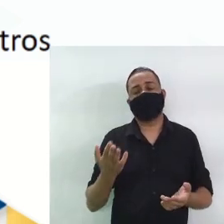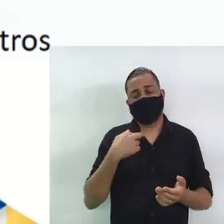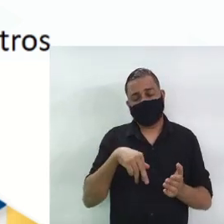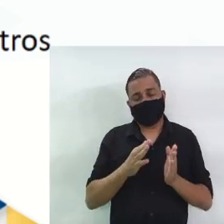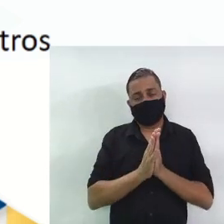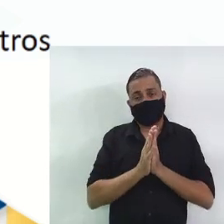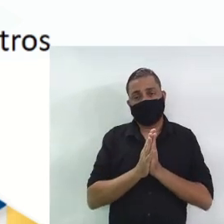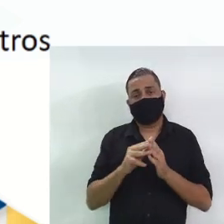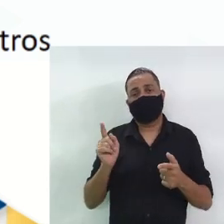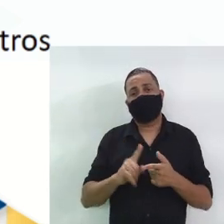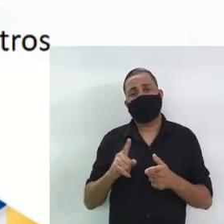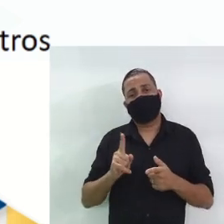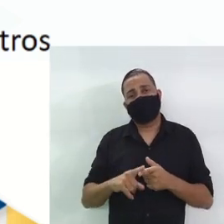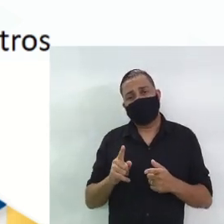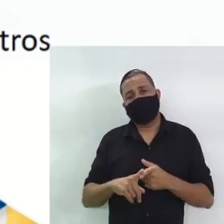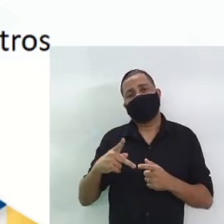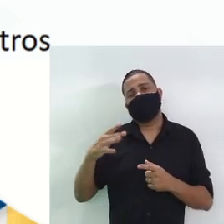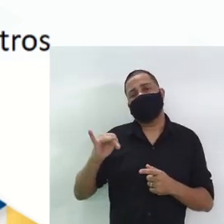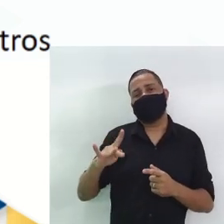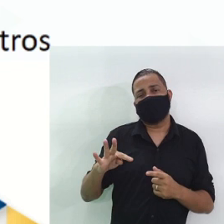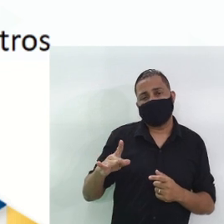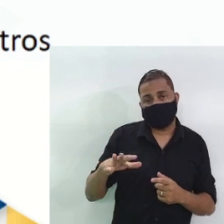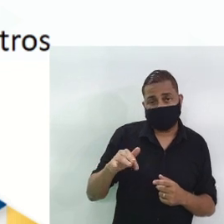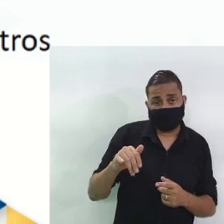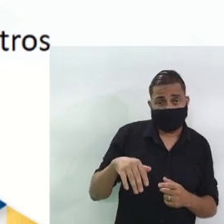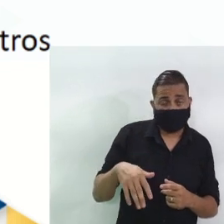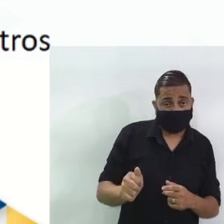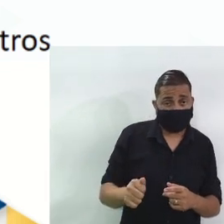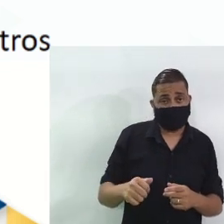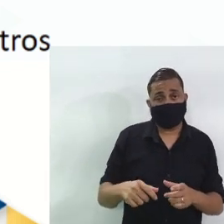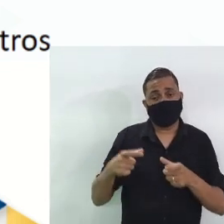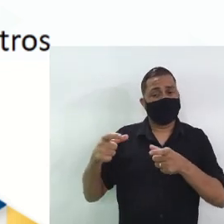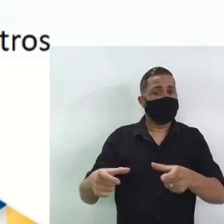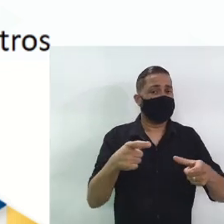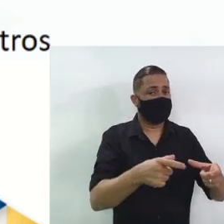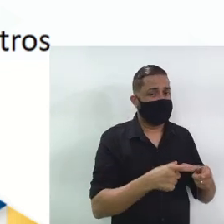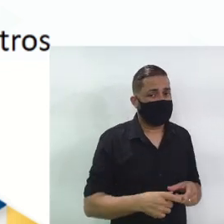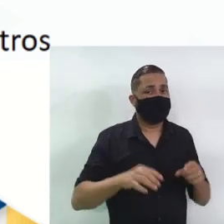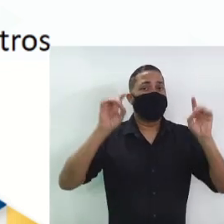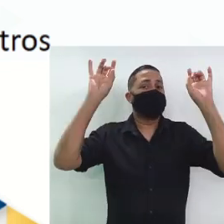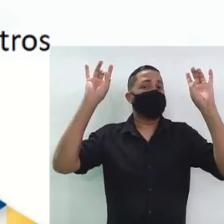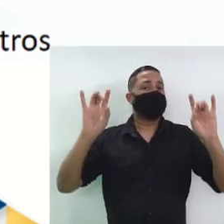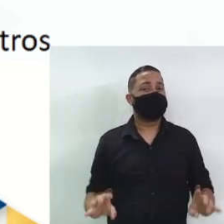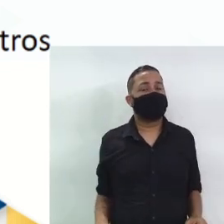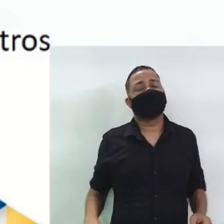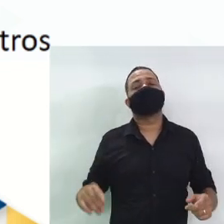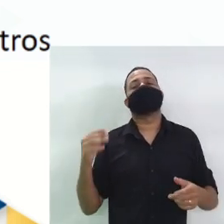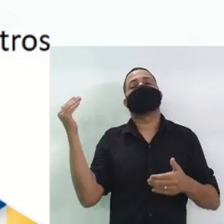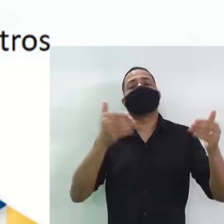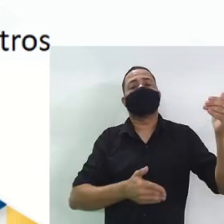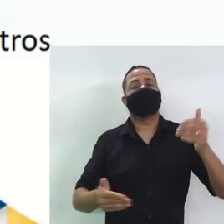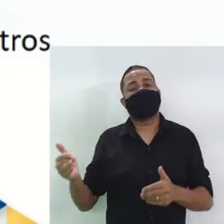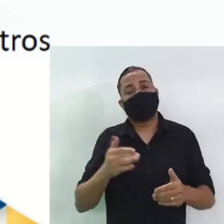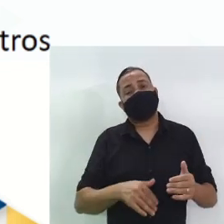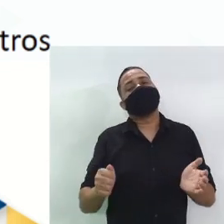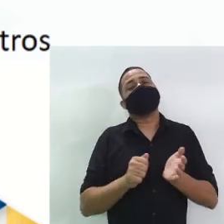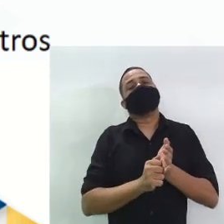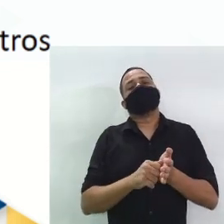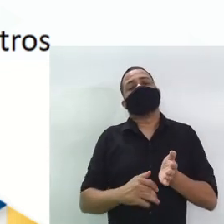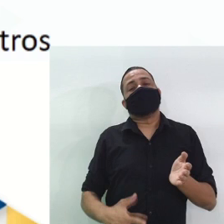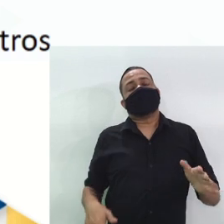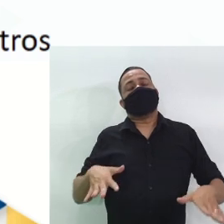religiosa, peregrinar a lugares sagrados da tradição, participar das